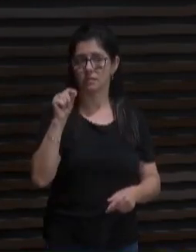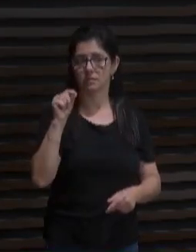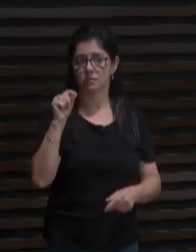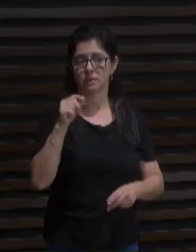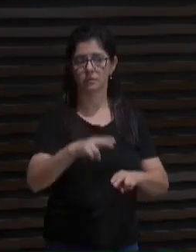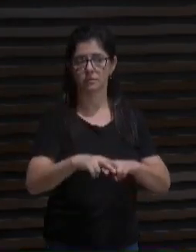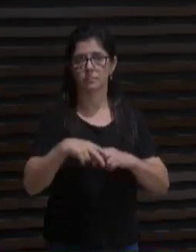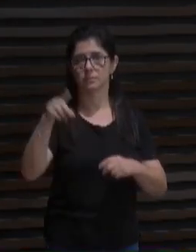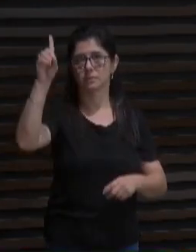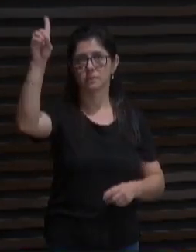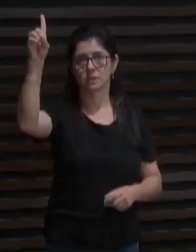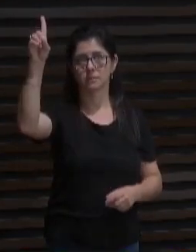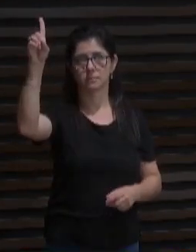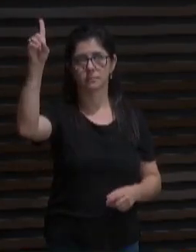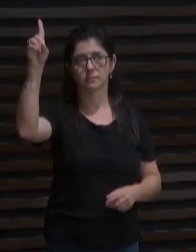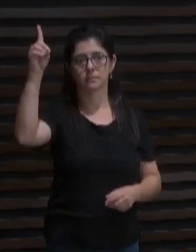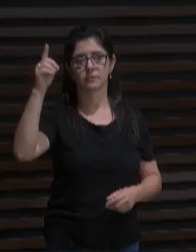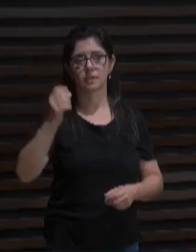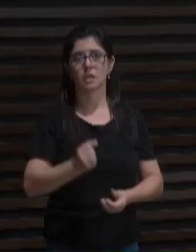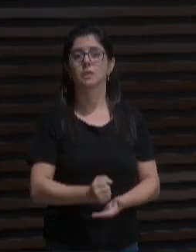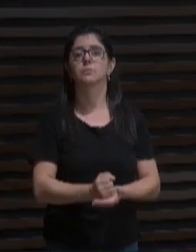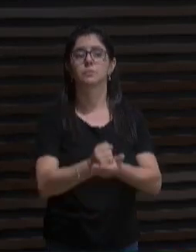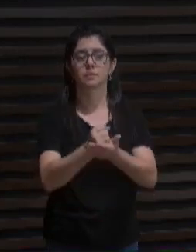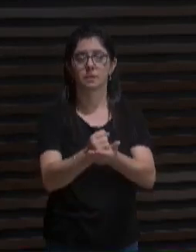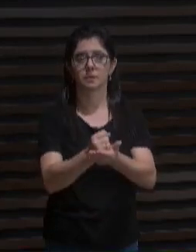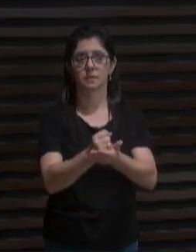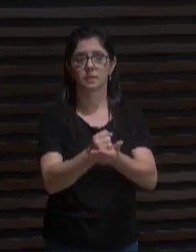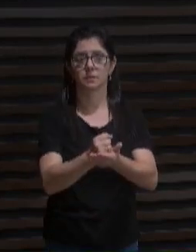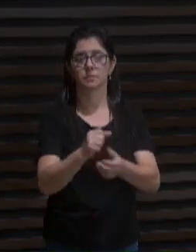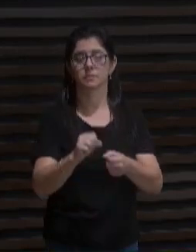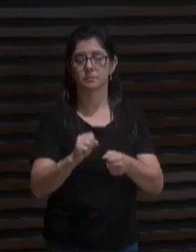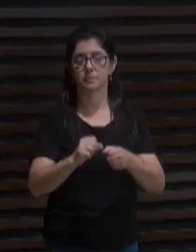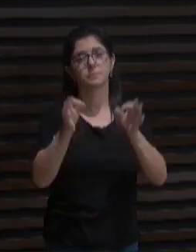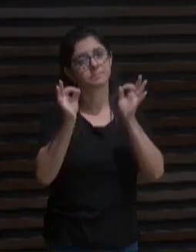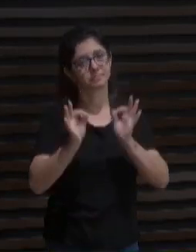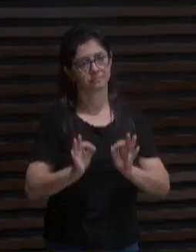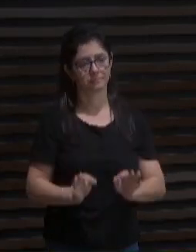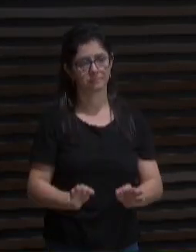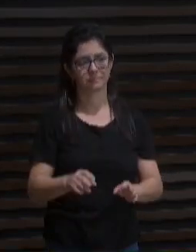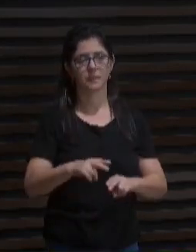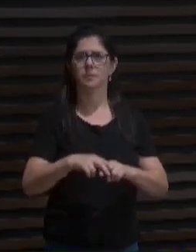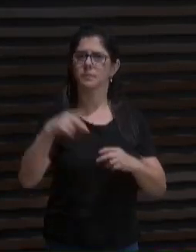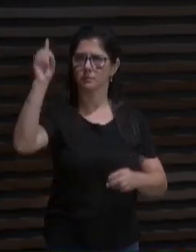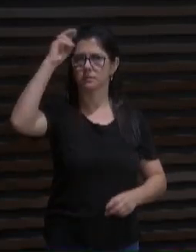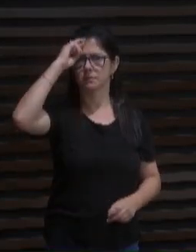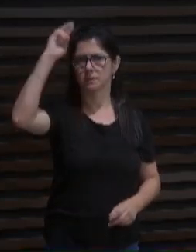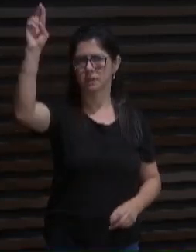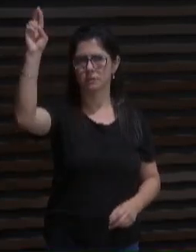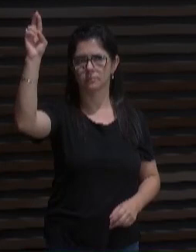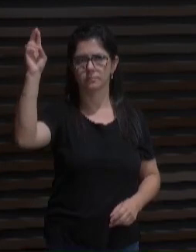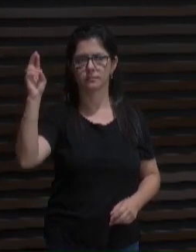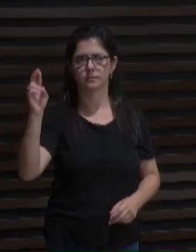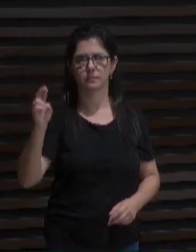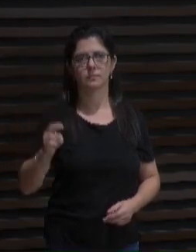Deus. Eram sustentados e aperfeiçoados pelo Senhor. E olha isso aqui,